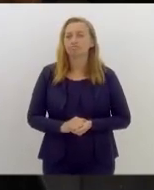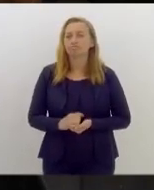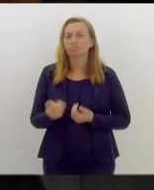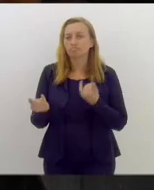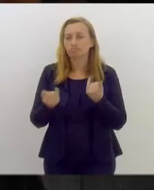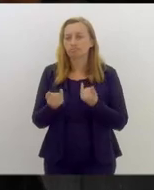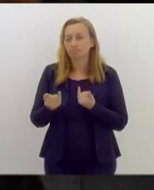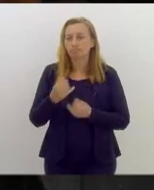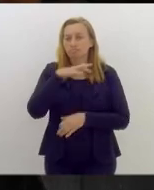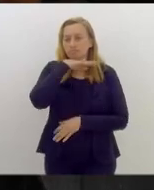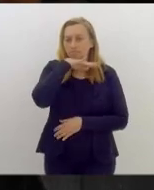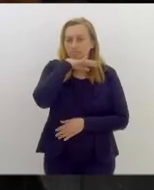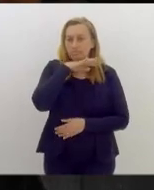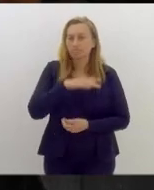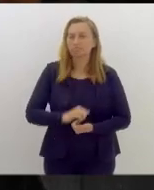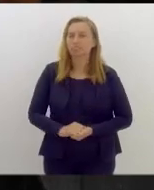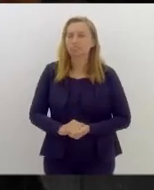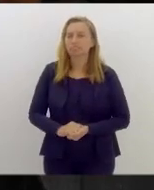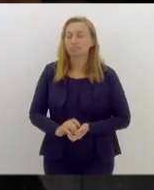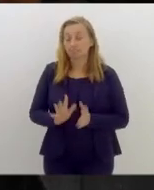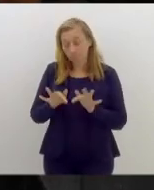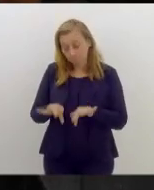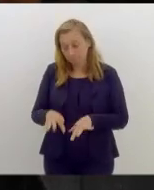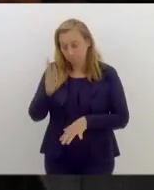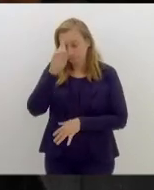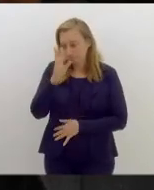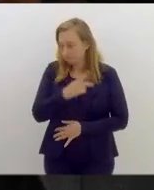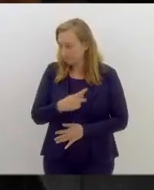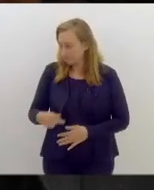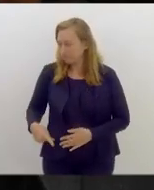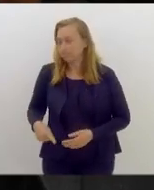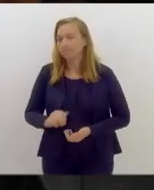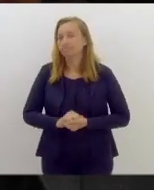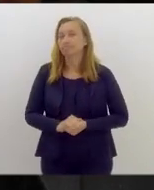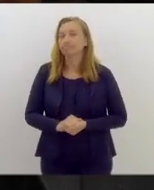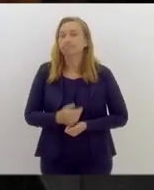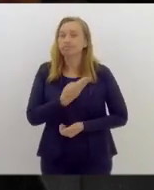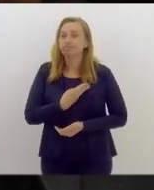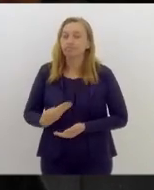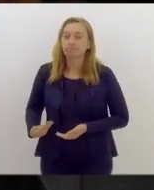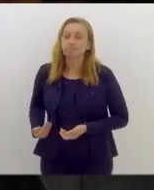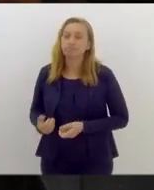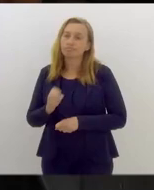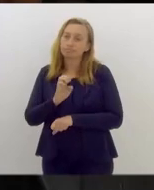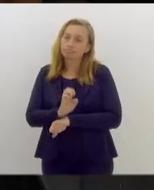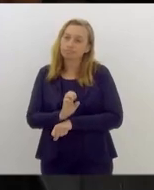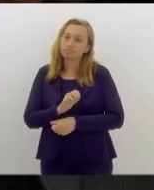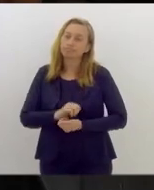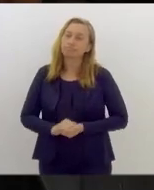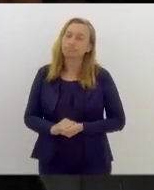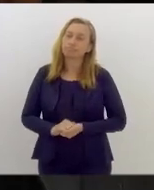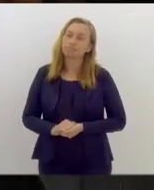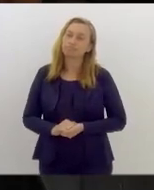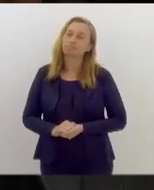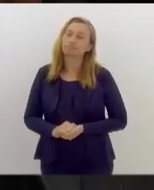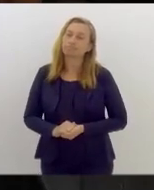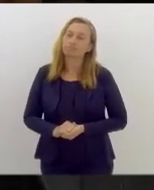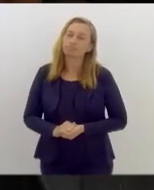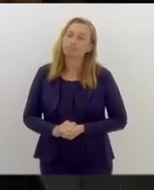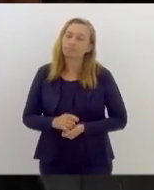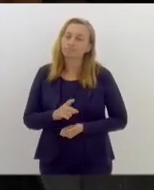notícia negativa... Concluindo, senhor presidente, é que o governador do estado se mantém